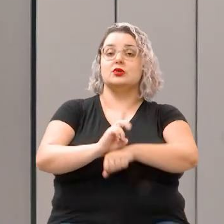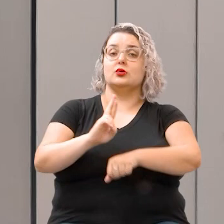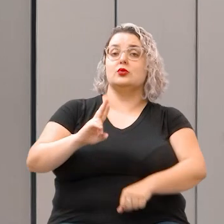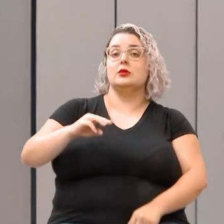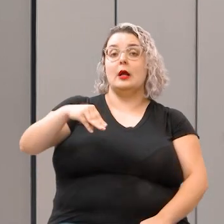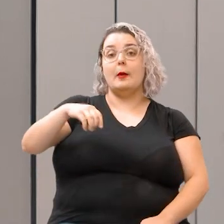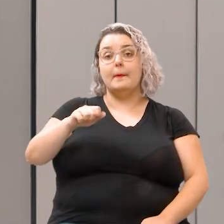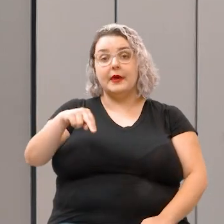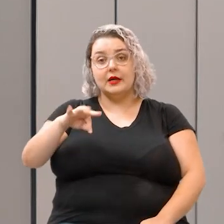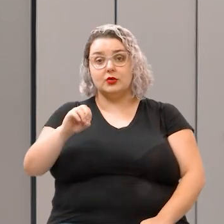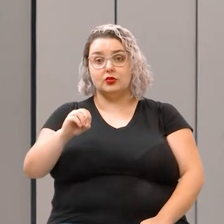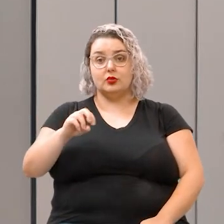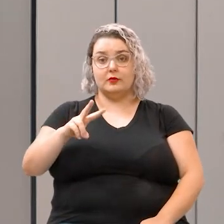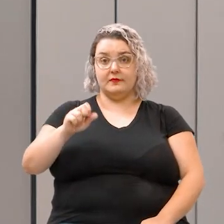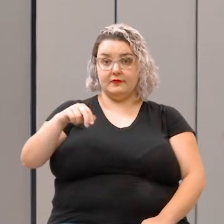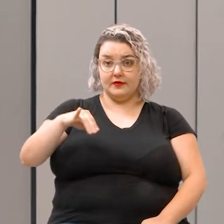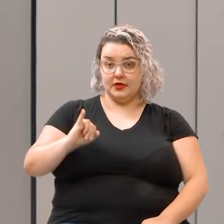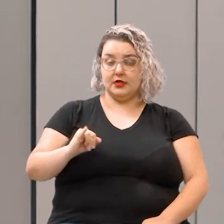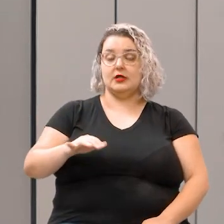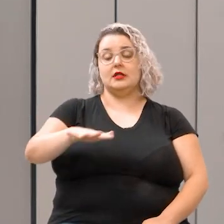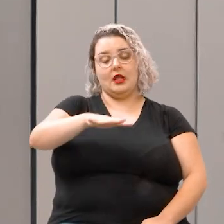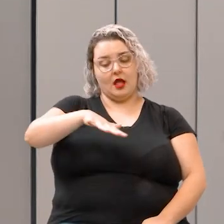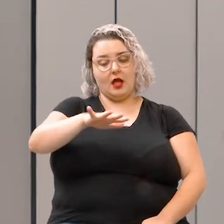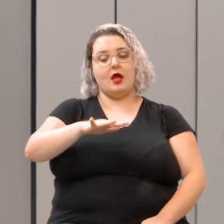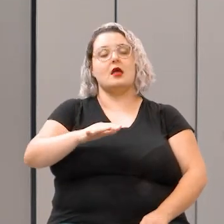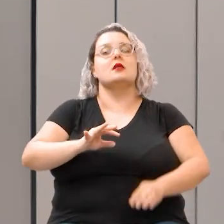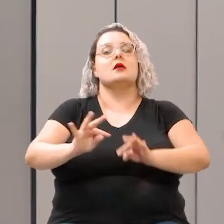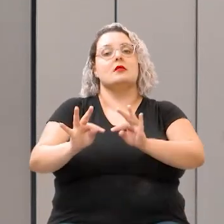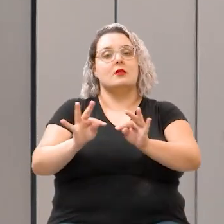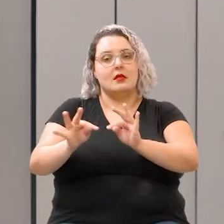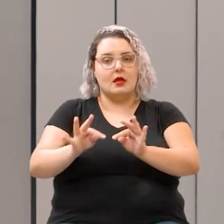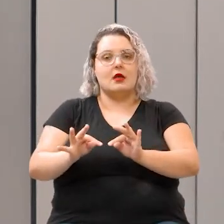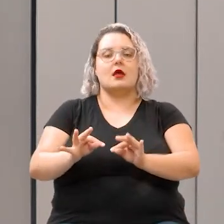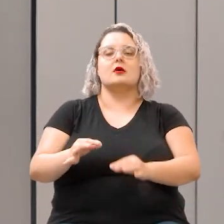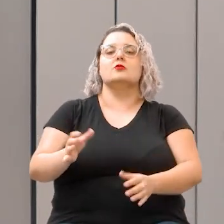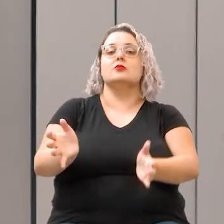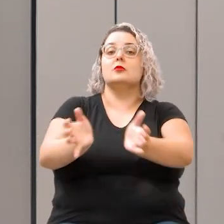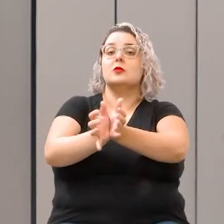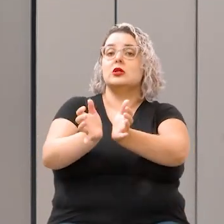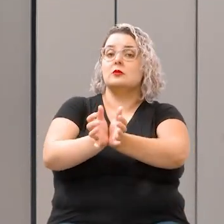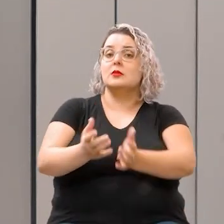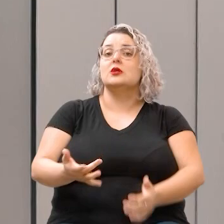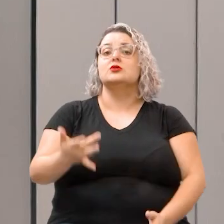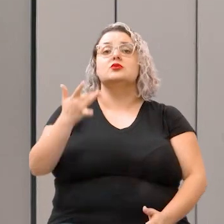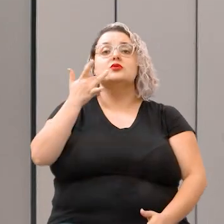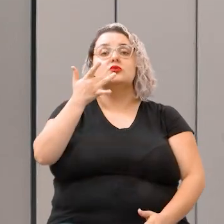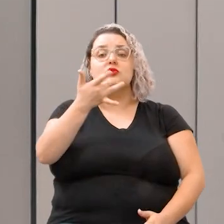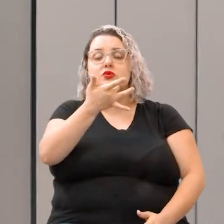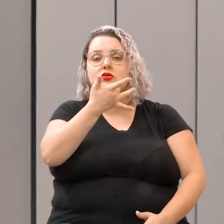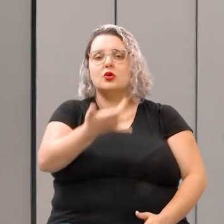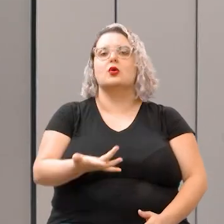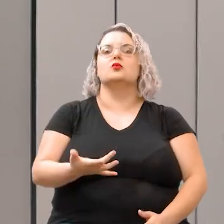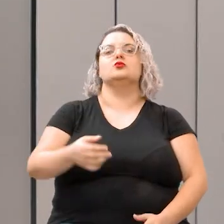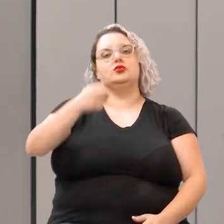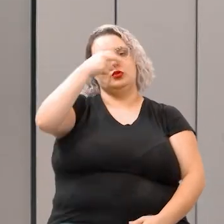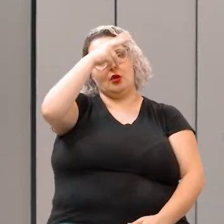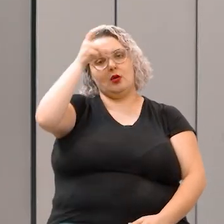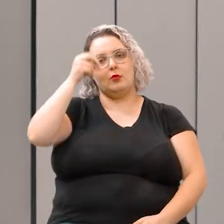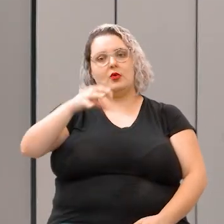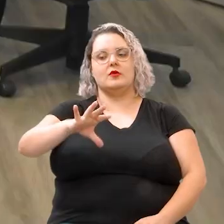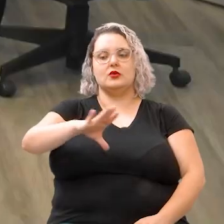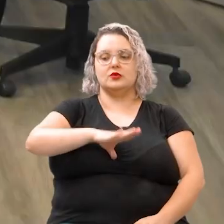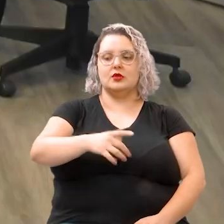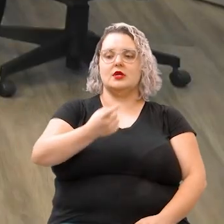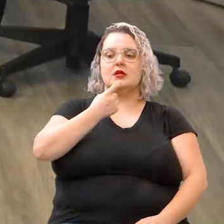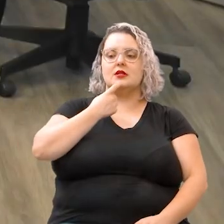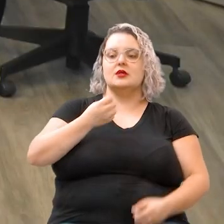é coordenadora da área técnica de saúde bucal do Departamento de Saúde da Prefeitura Municipal de Campinas.